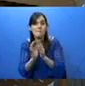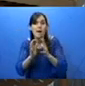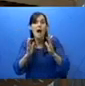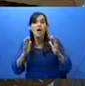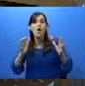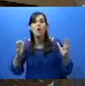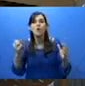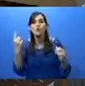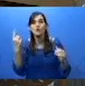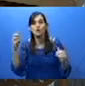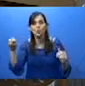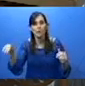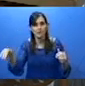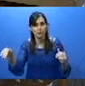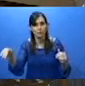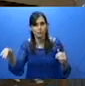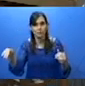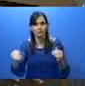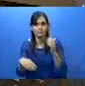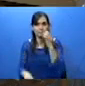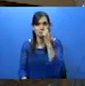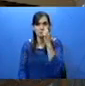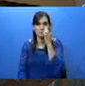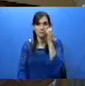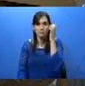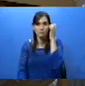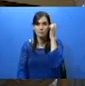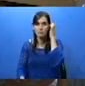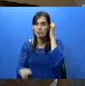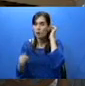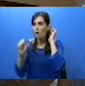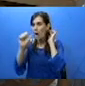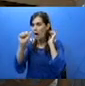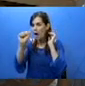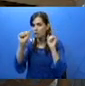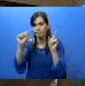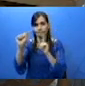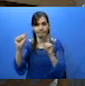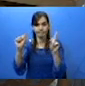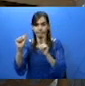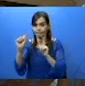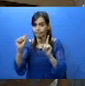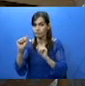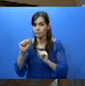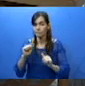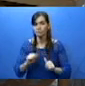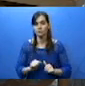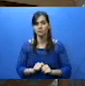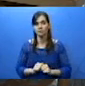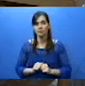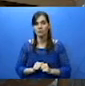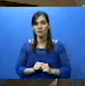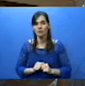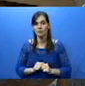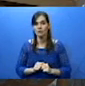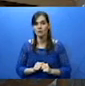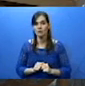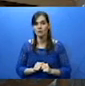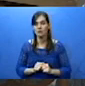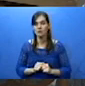do que 1 metro. Certo? Olha lá, aqui é 1 metro e aqui 1,15